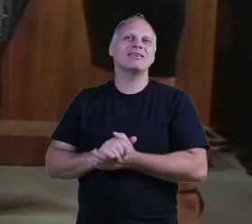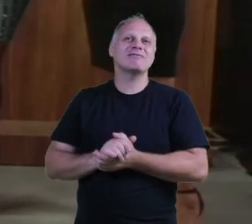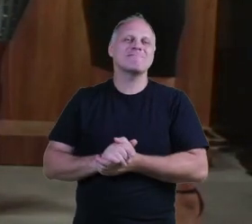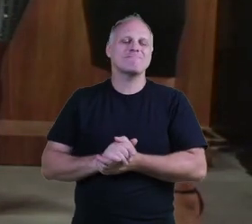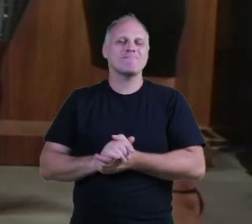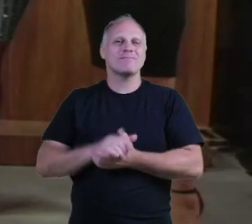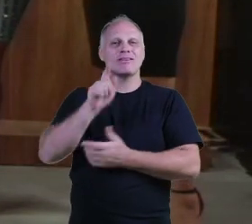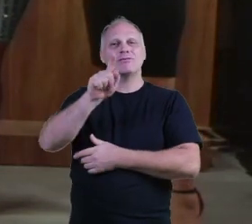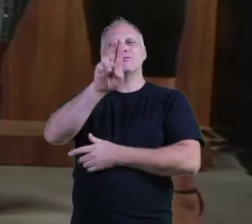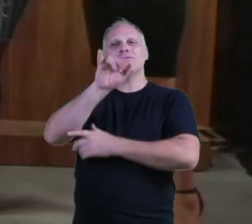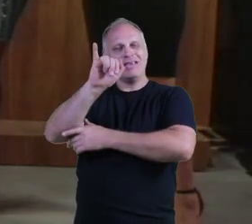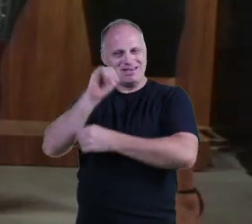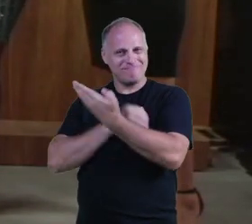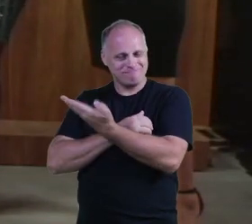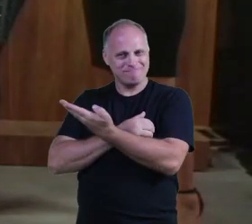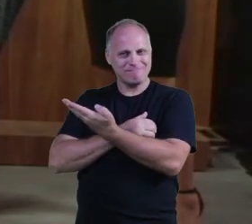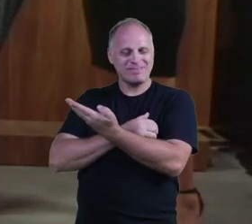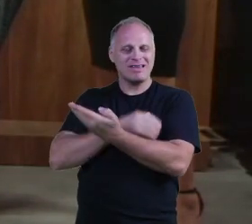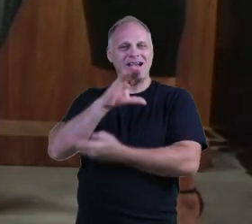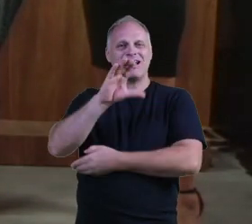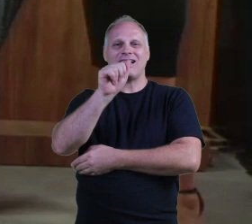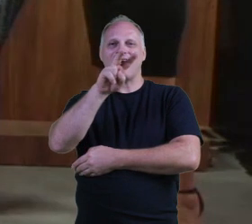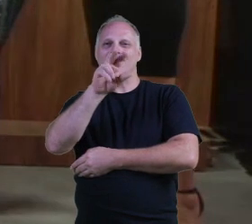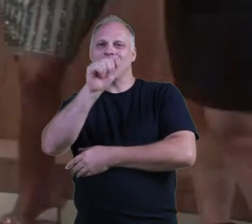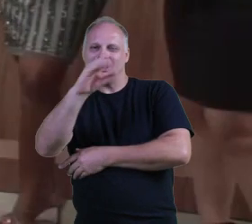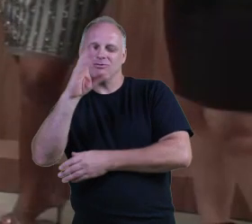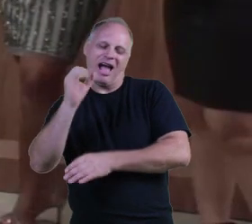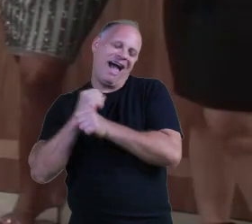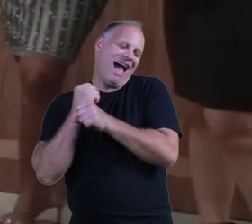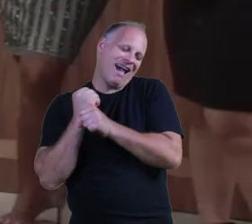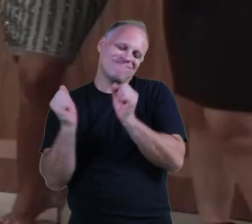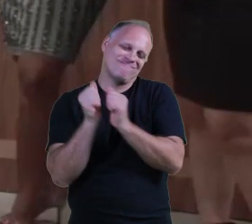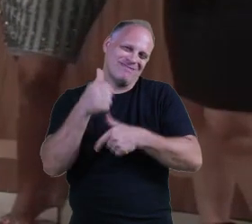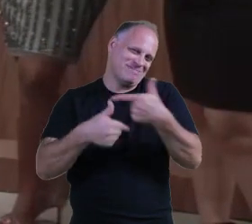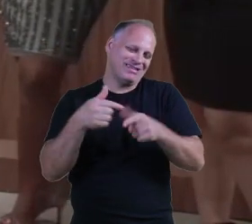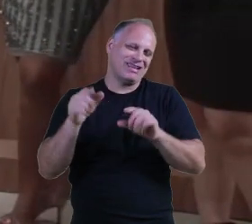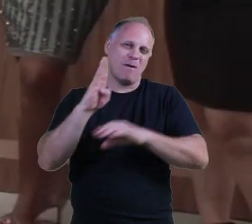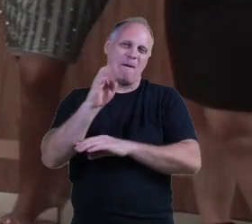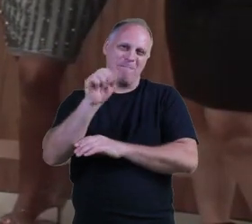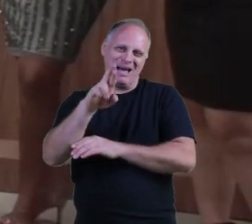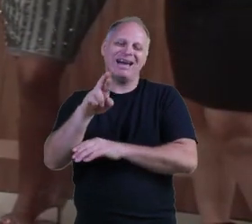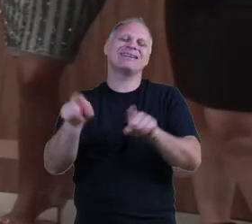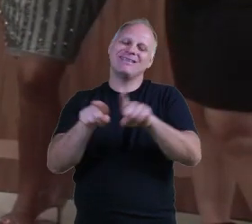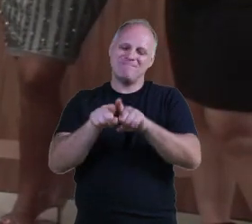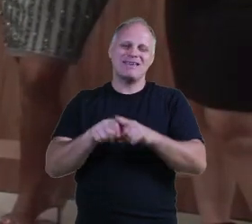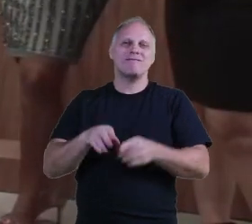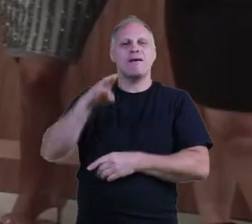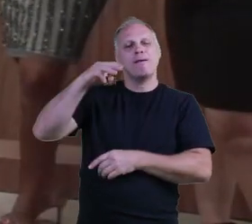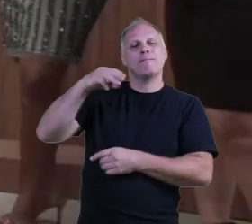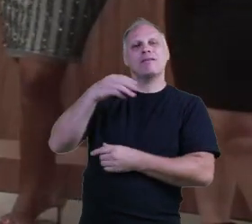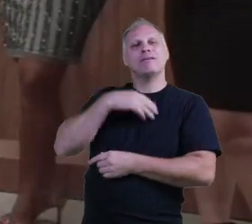na escola. Eu tenho o Guinho, que é o Cavaco, que toca comigo há